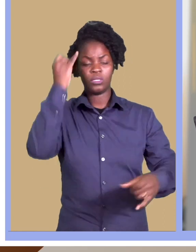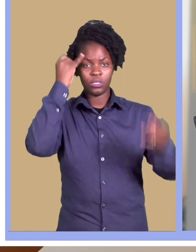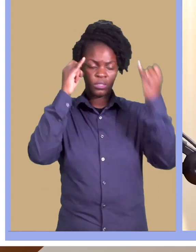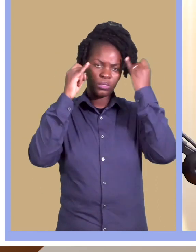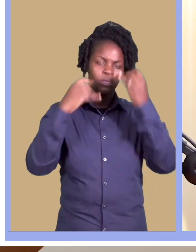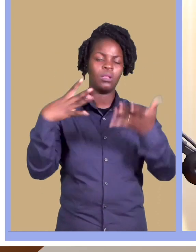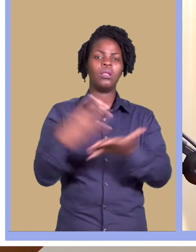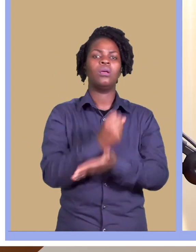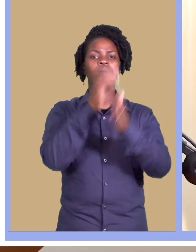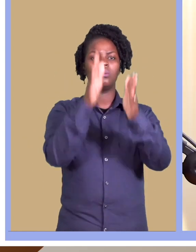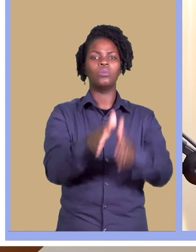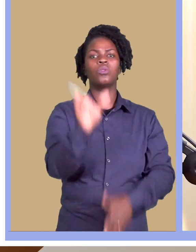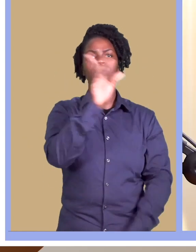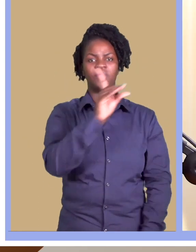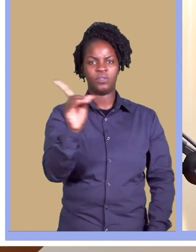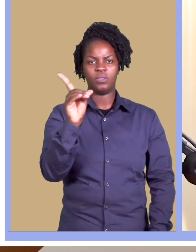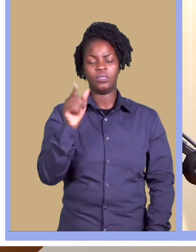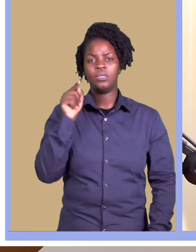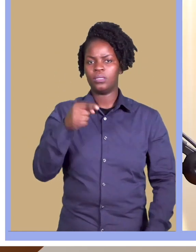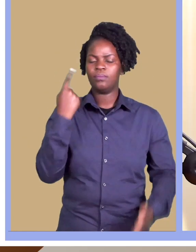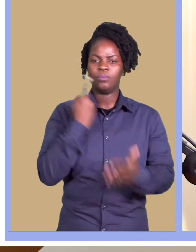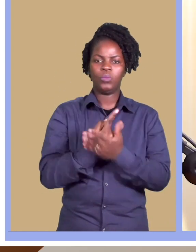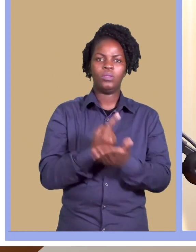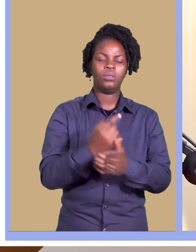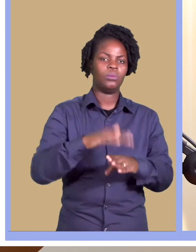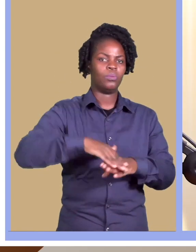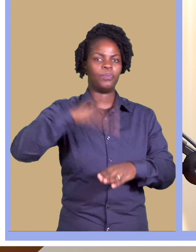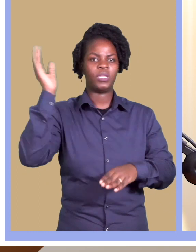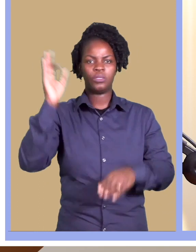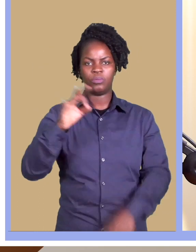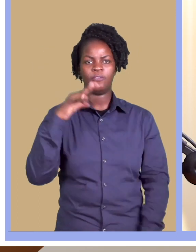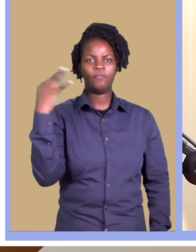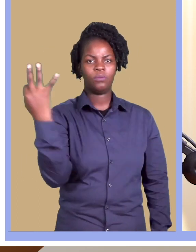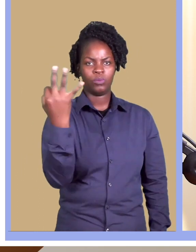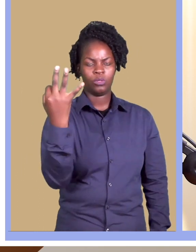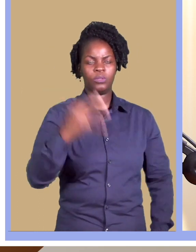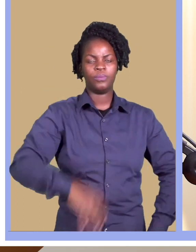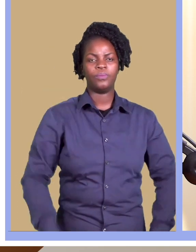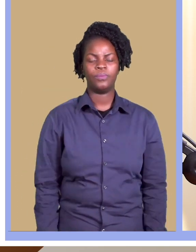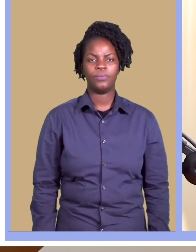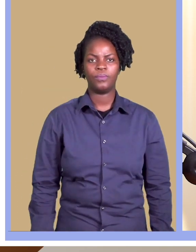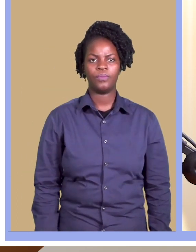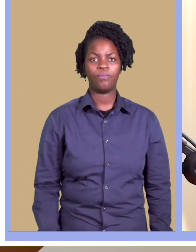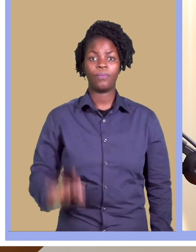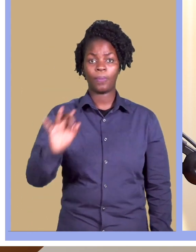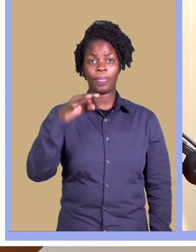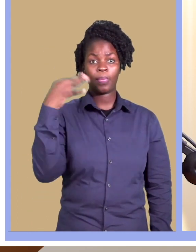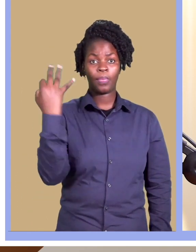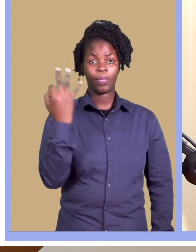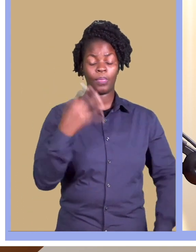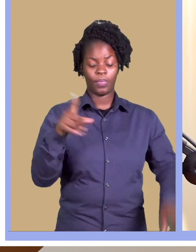Então, esse tem sido um dos grandes papéis do FAMOD. O FAMOD também tem